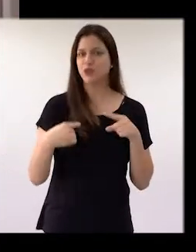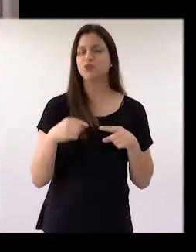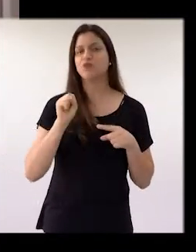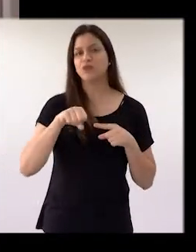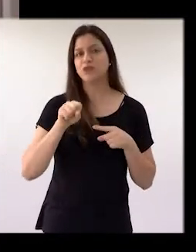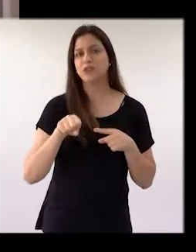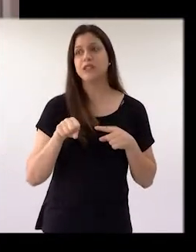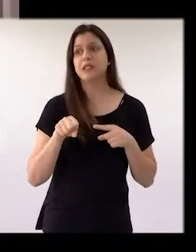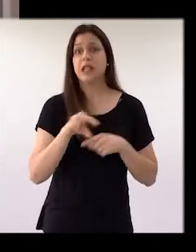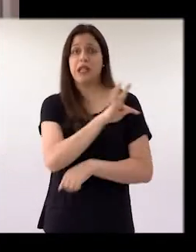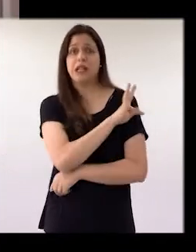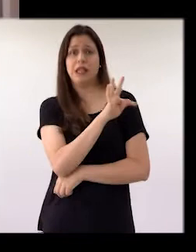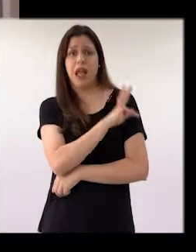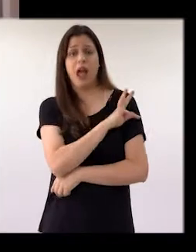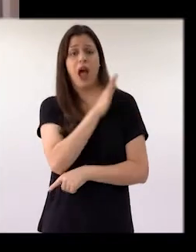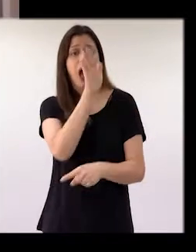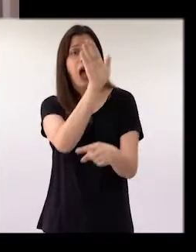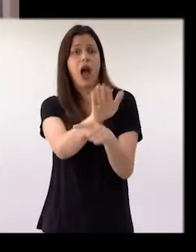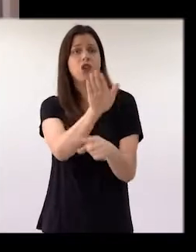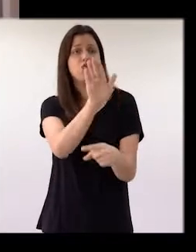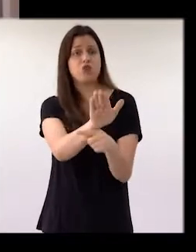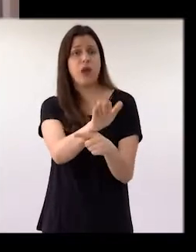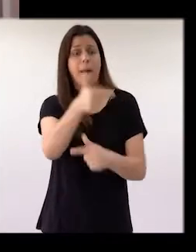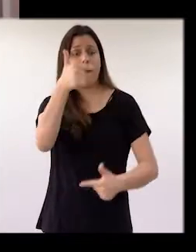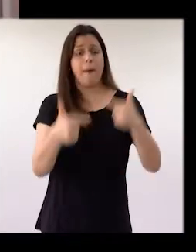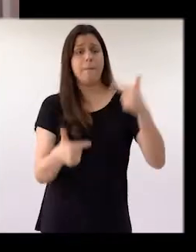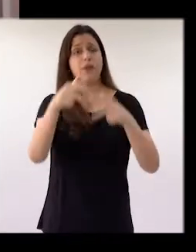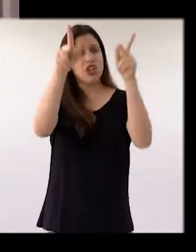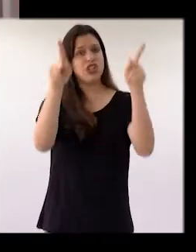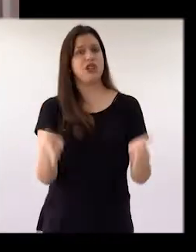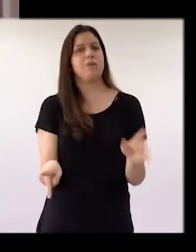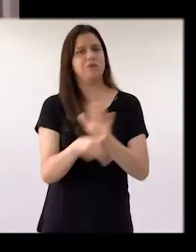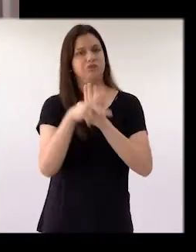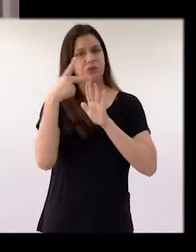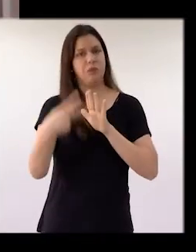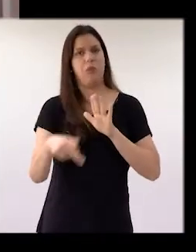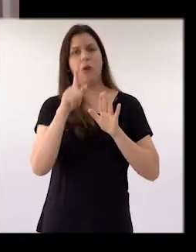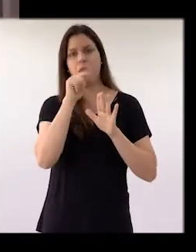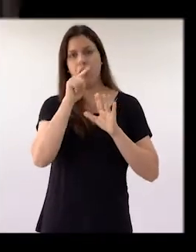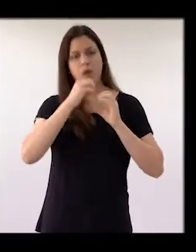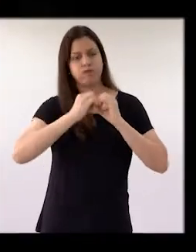discutir essa técnica para poder ajudar nas políticas públicas implementadas nessa